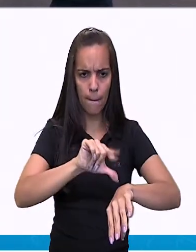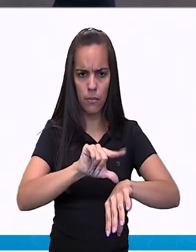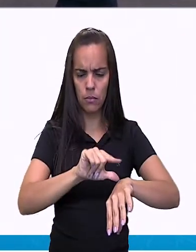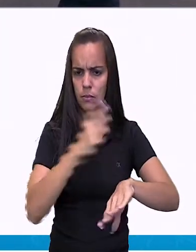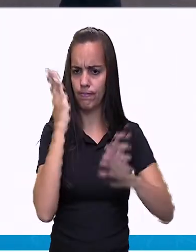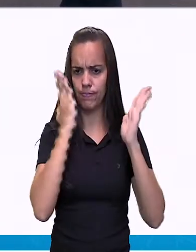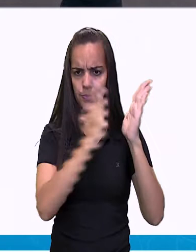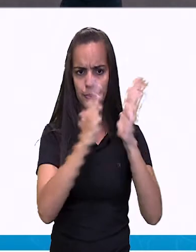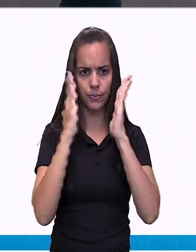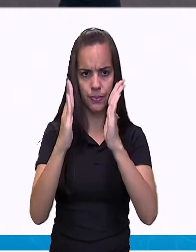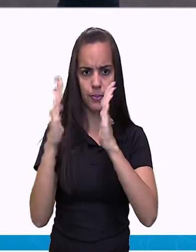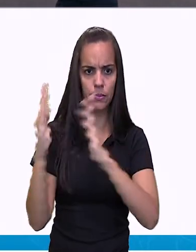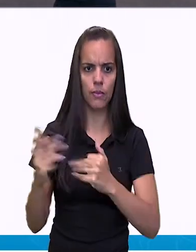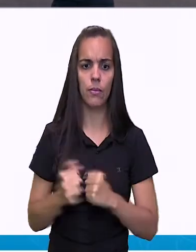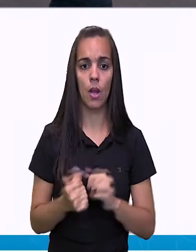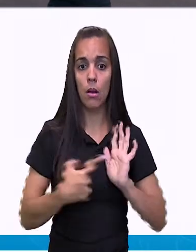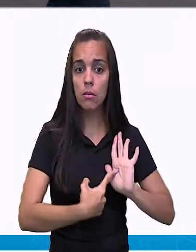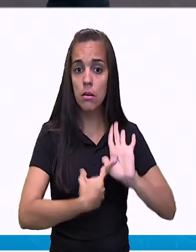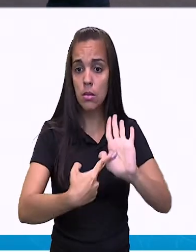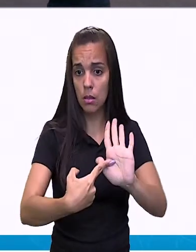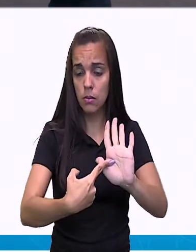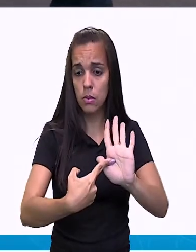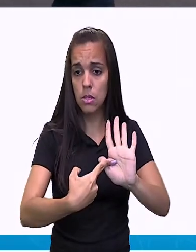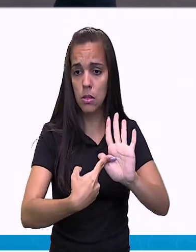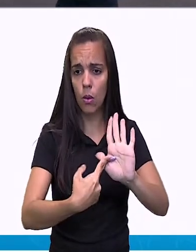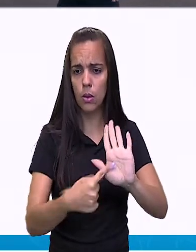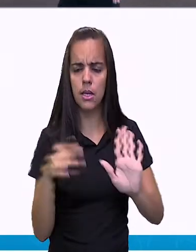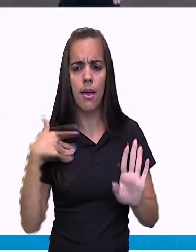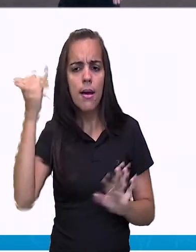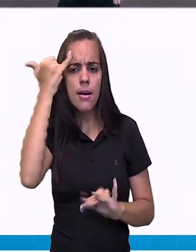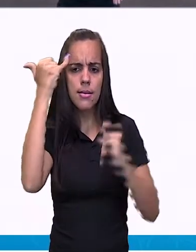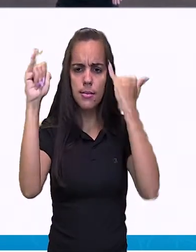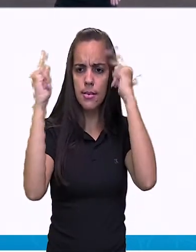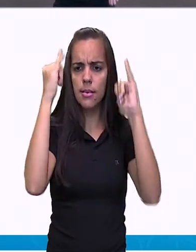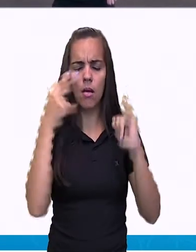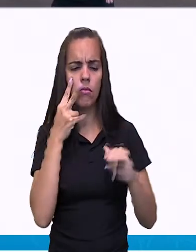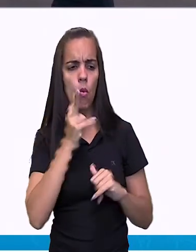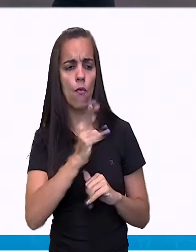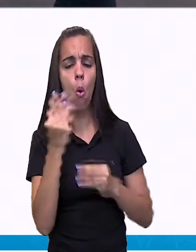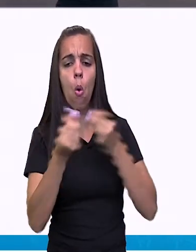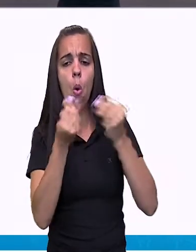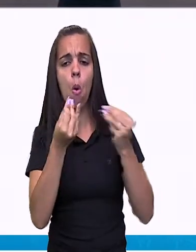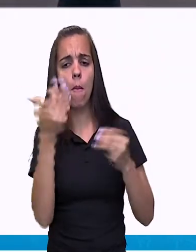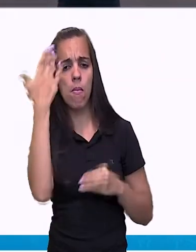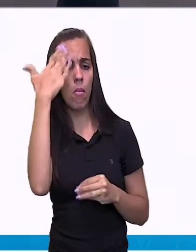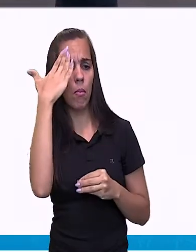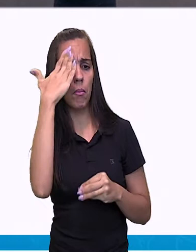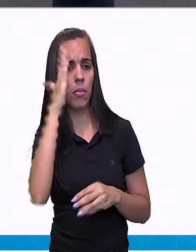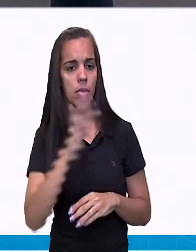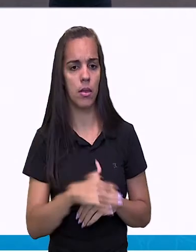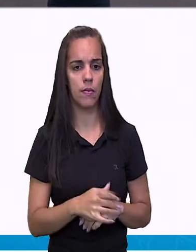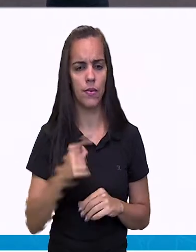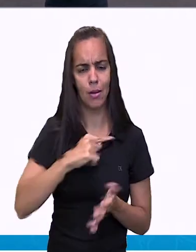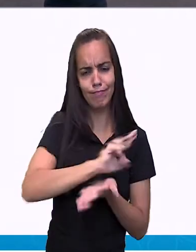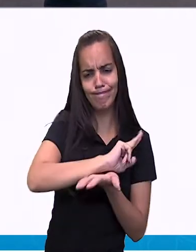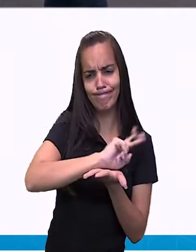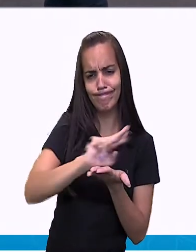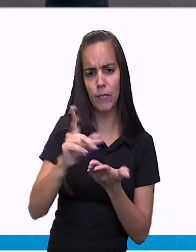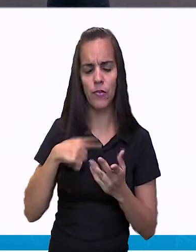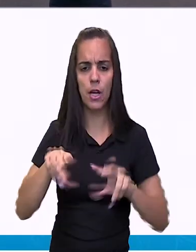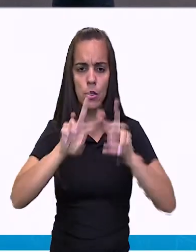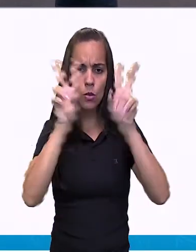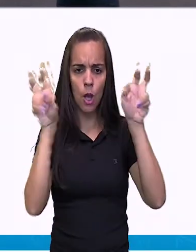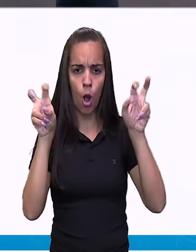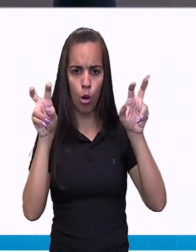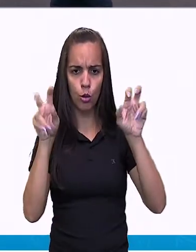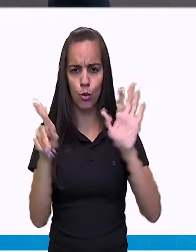As exposições, né, de ponto de vista, os diversos assuntos que são de